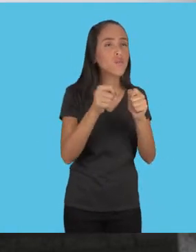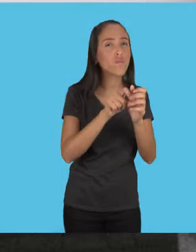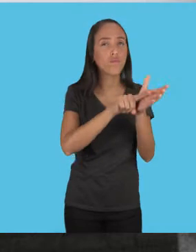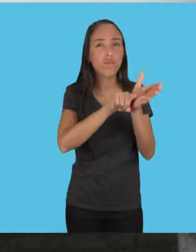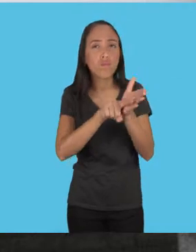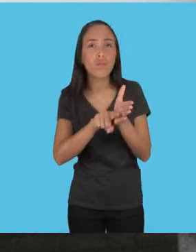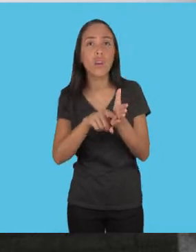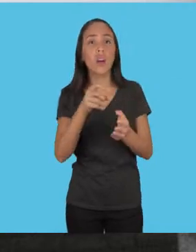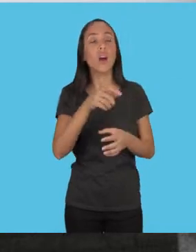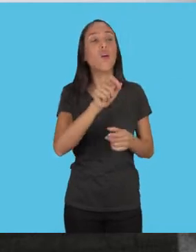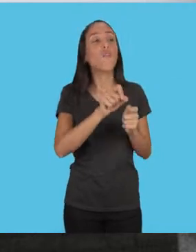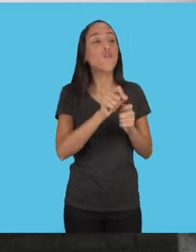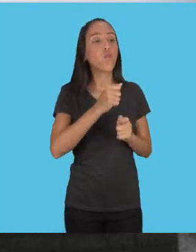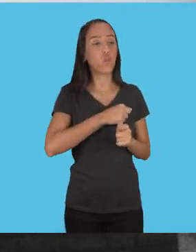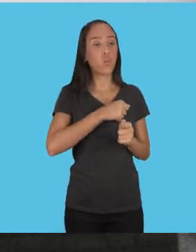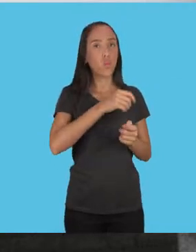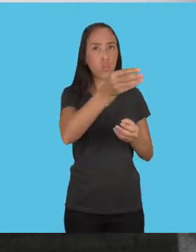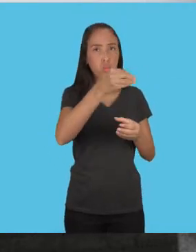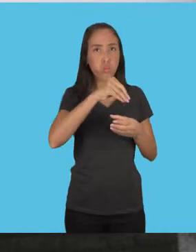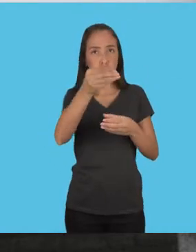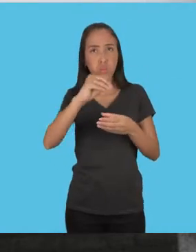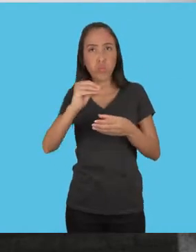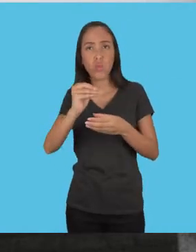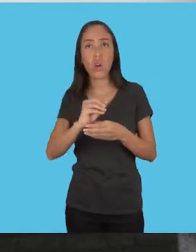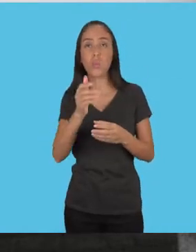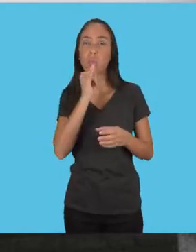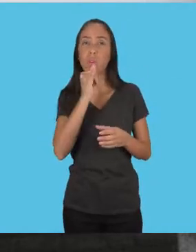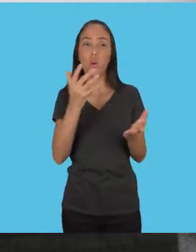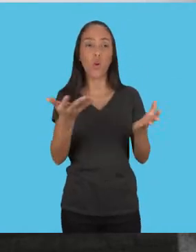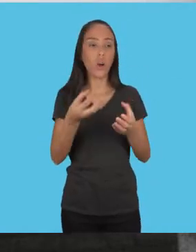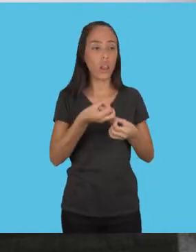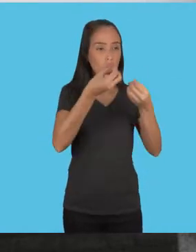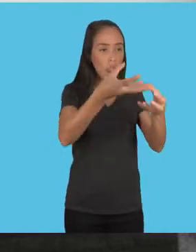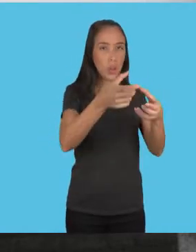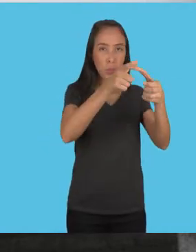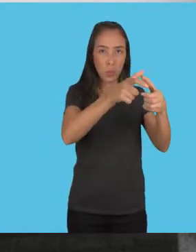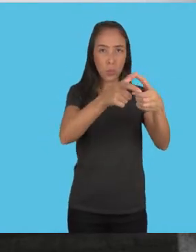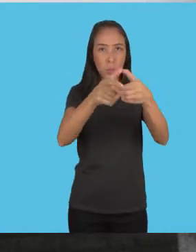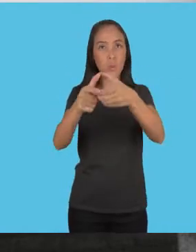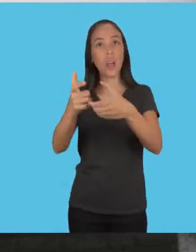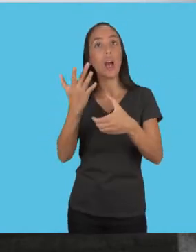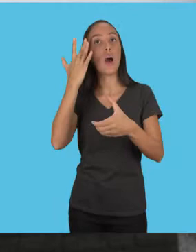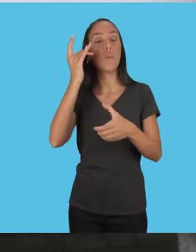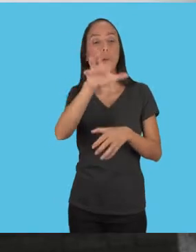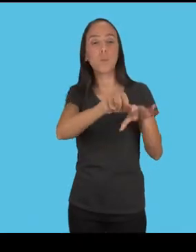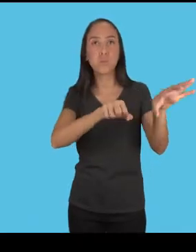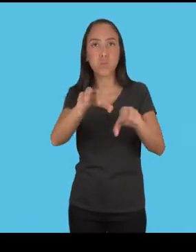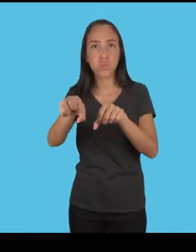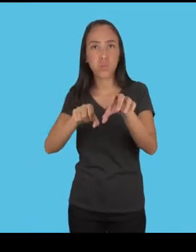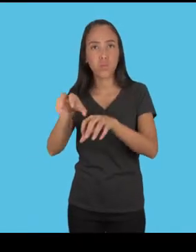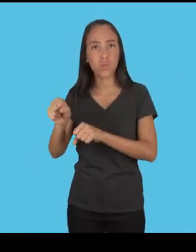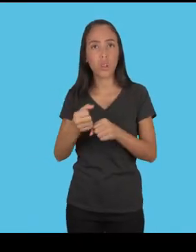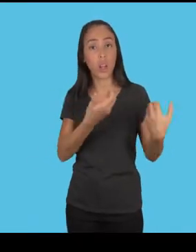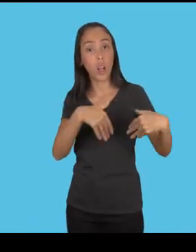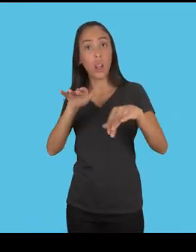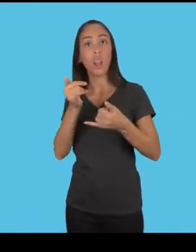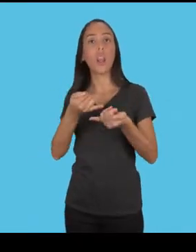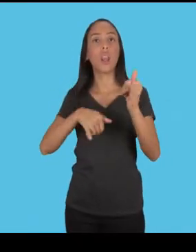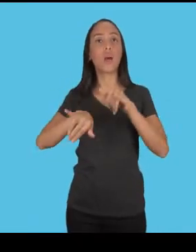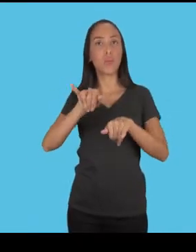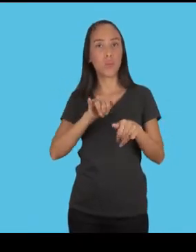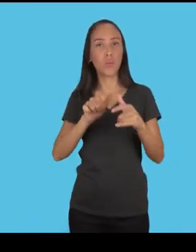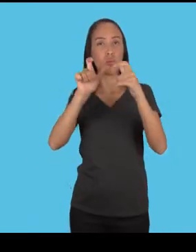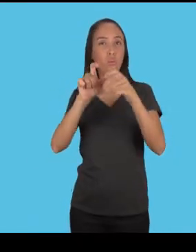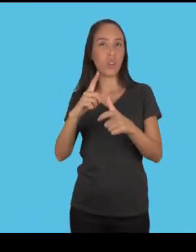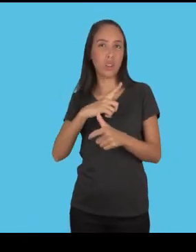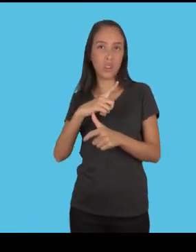gente distribuía os recipientes num dia e no dia seguinte ia buscar esses recipientes, levava para um laboratório, um